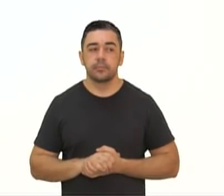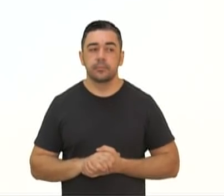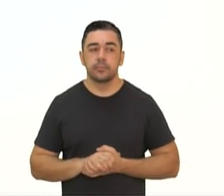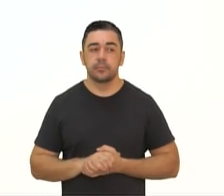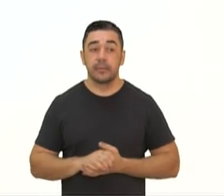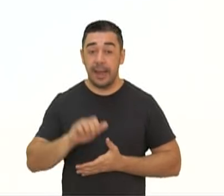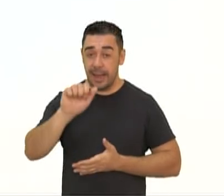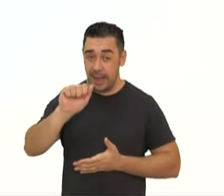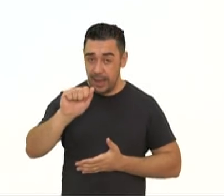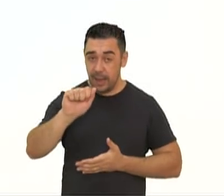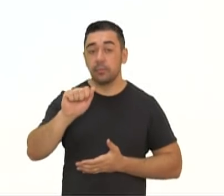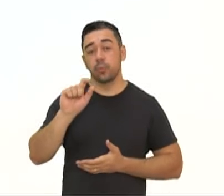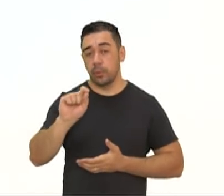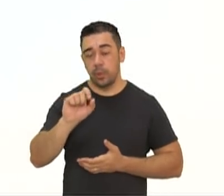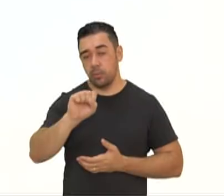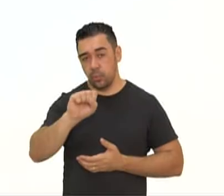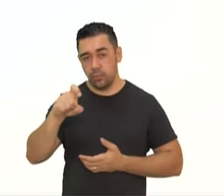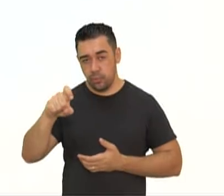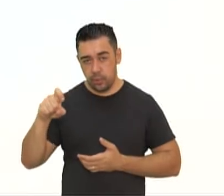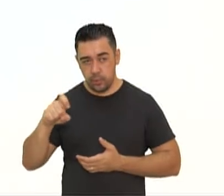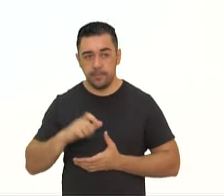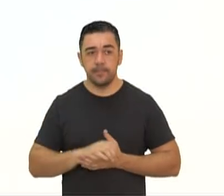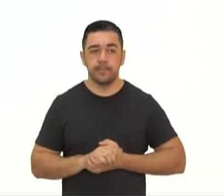Na letra A, o volume é 8x.